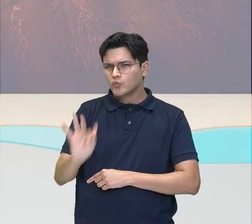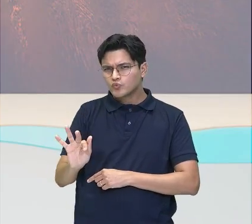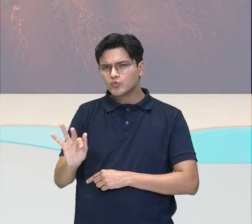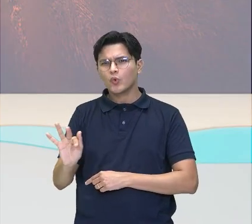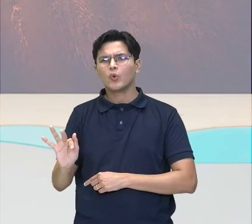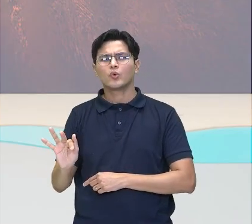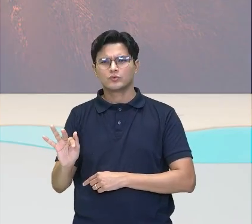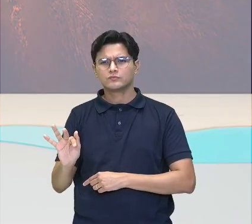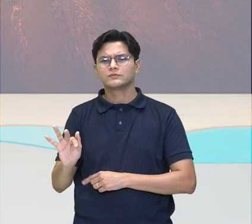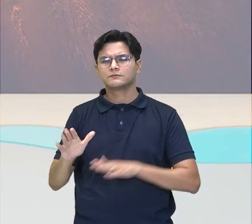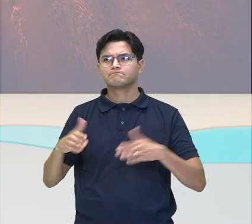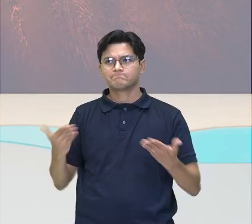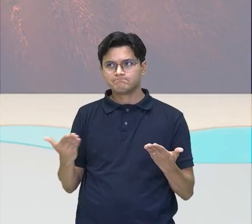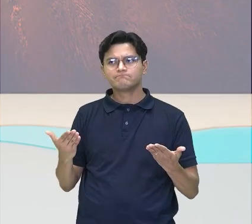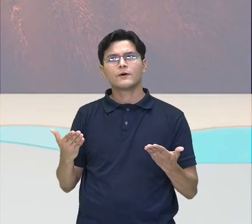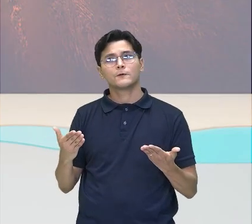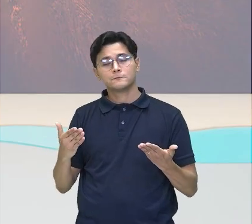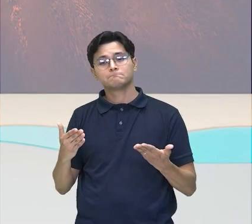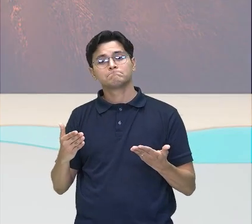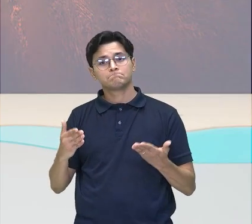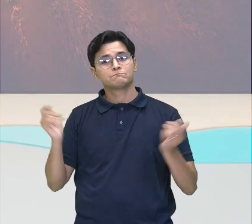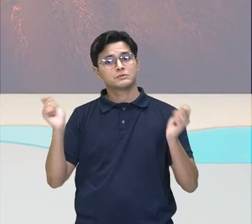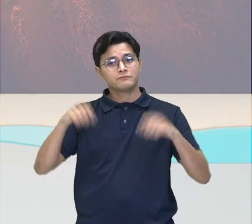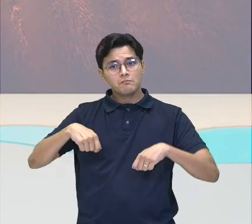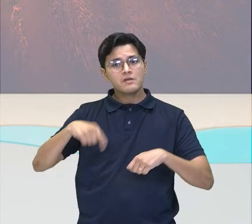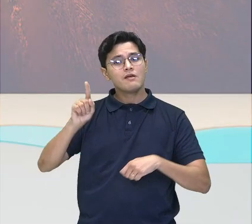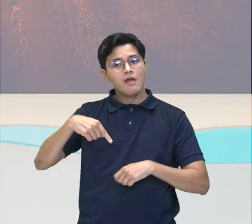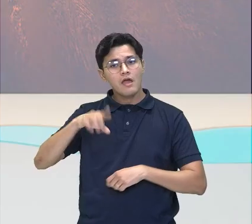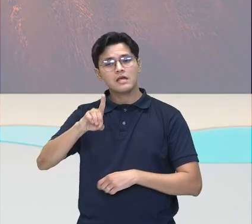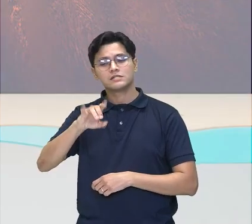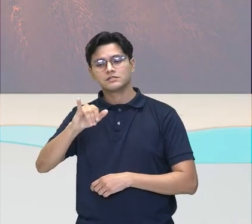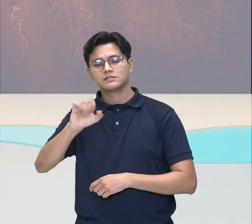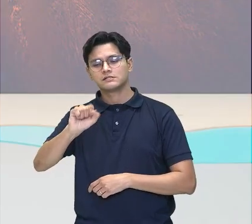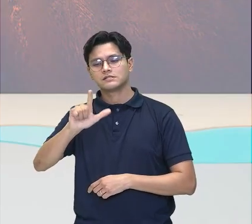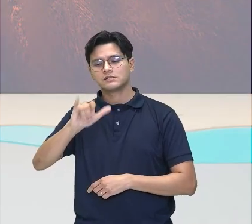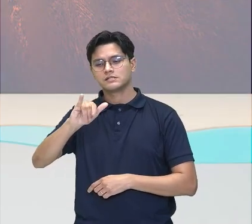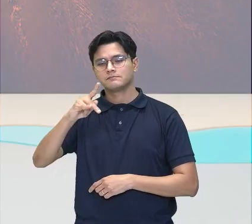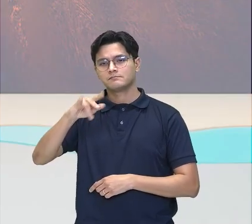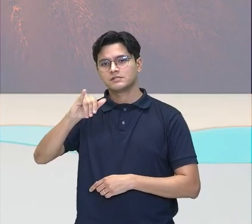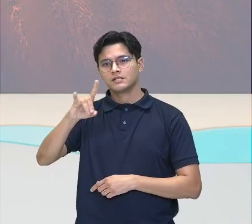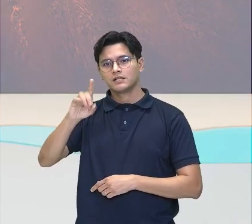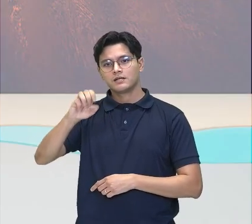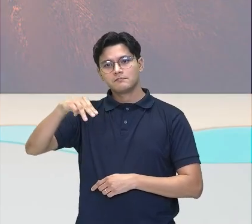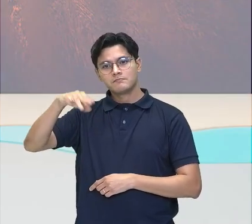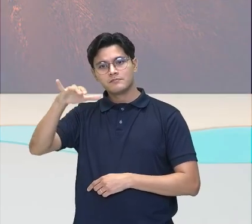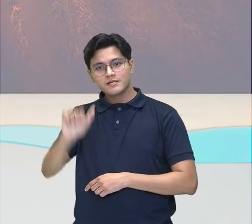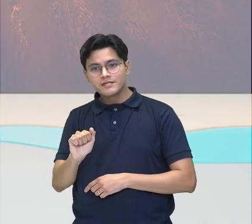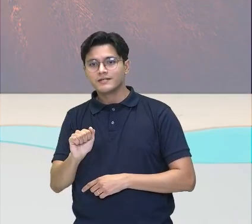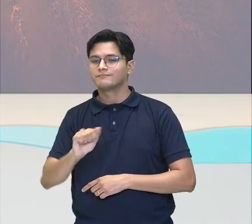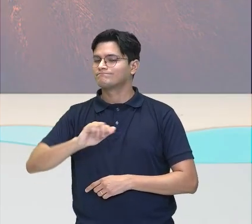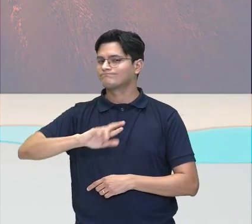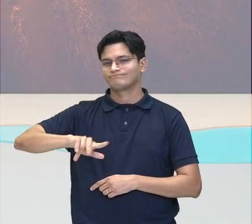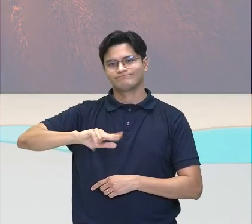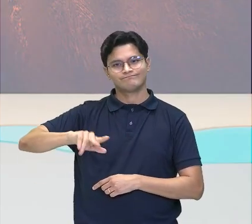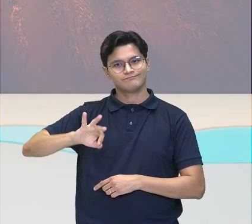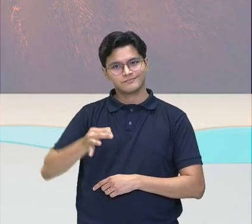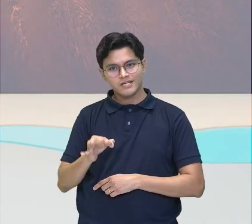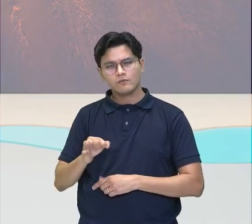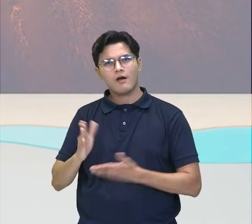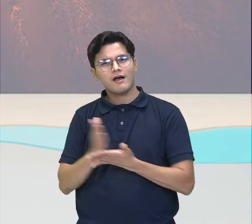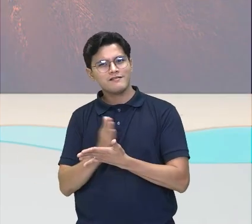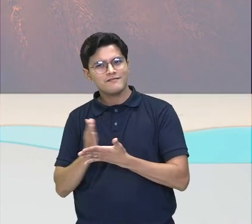Não, ela vai afetar ali as artérias coronarianas, às vezes algumas veias, alguns